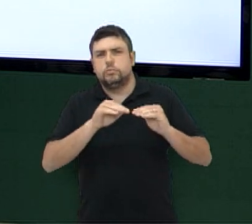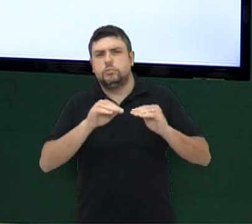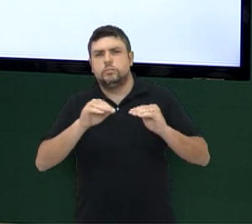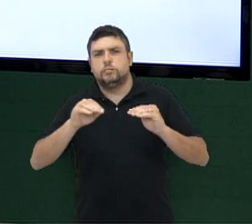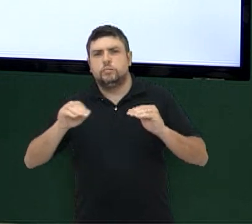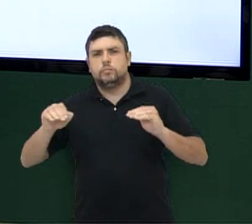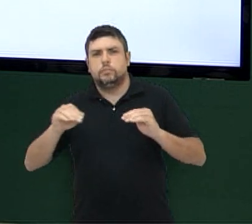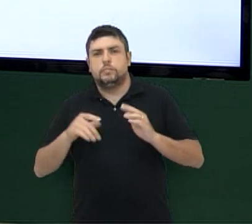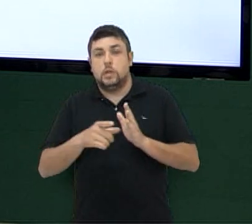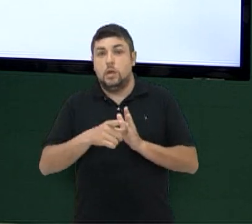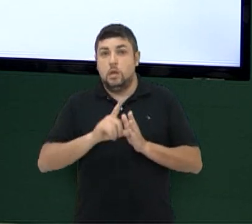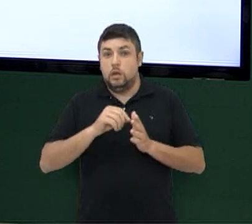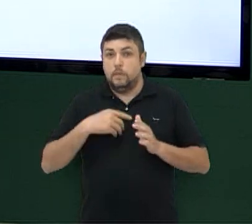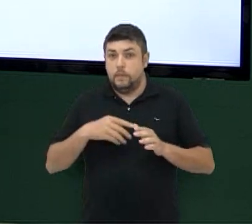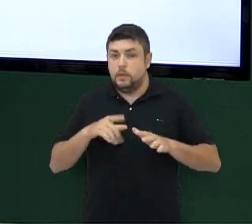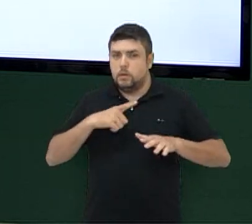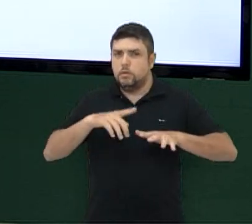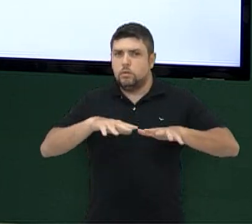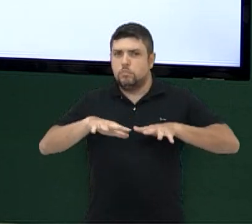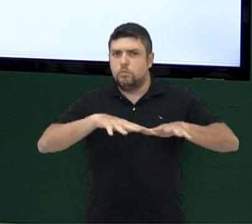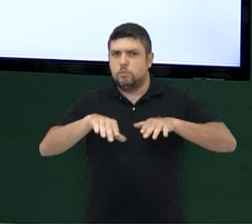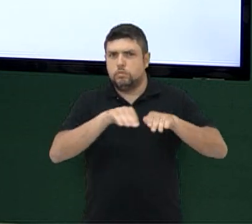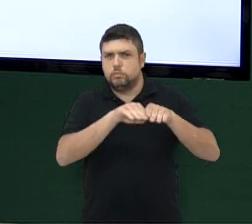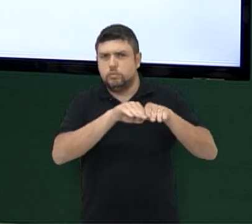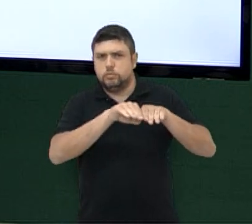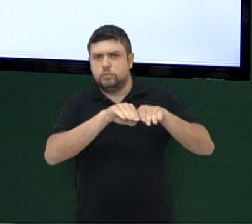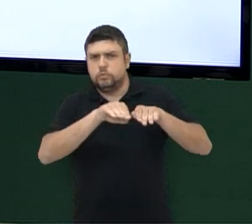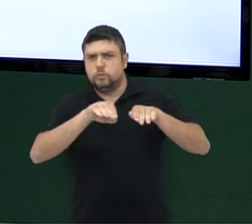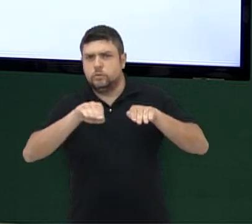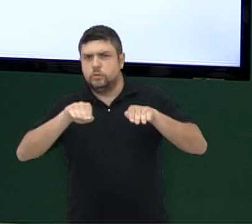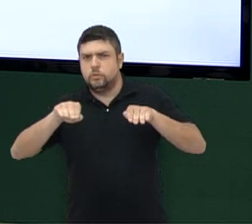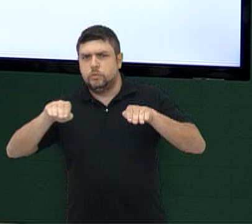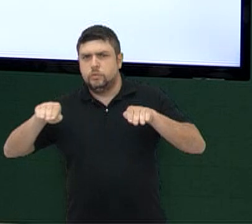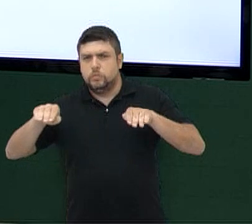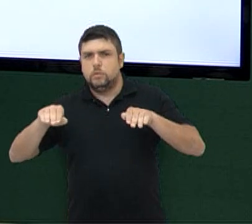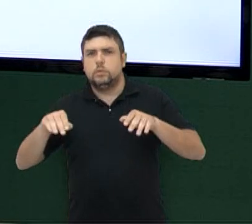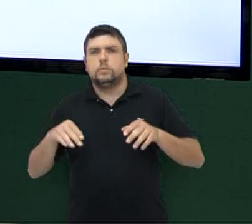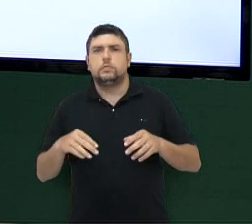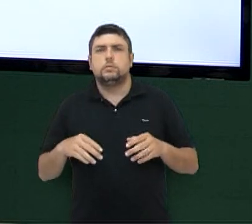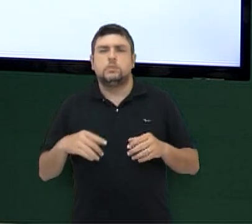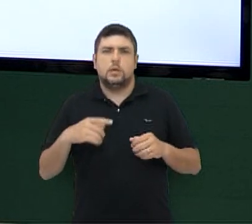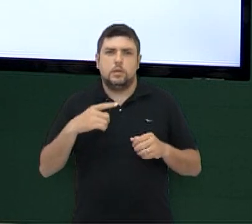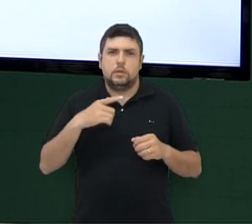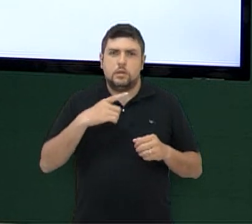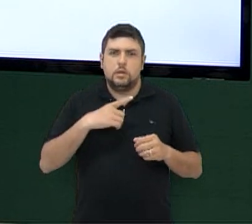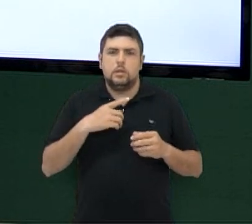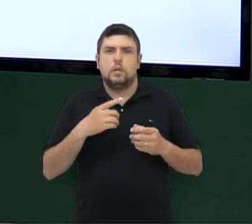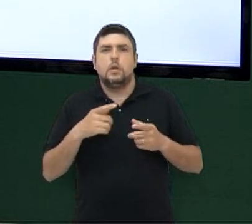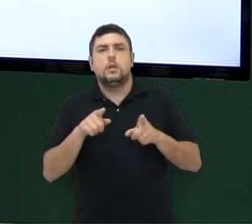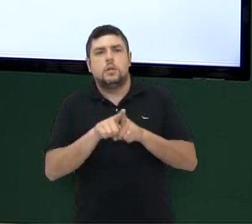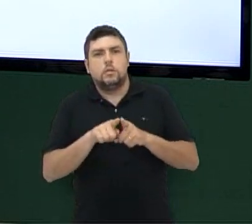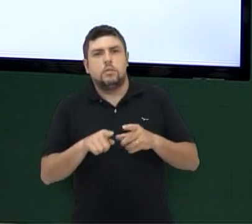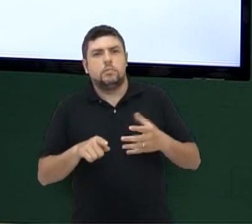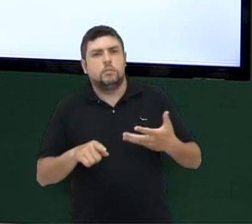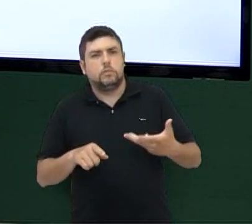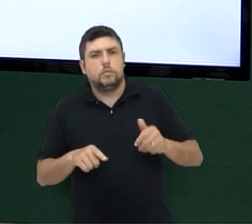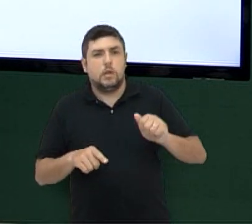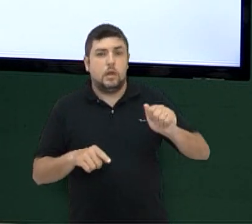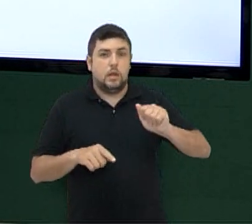no movimento uniforme, nós também temos a variação, né? O movimento uniformemente variado, quando nós temos a aceleração